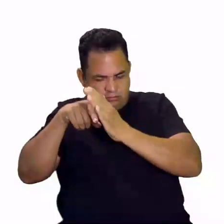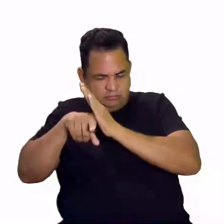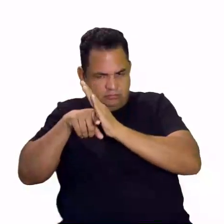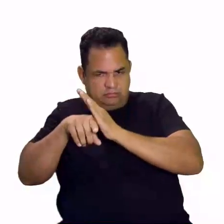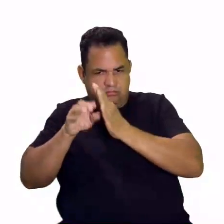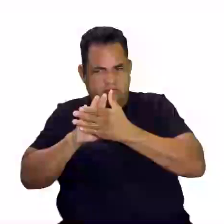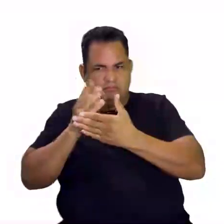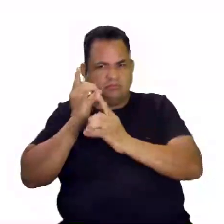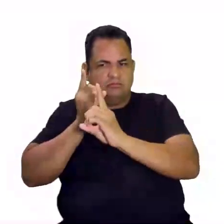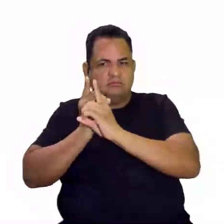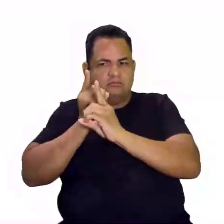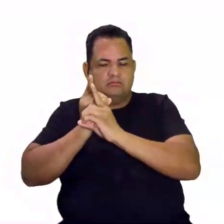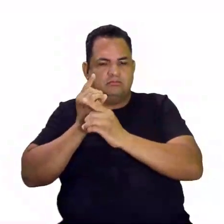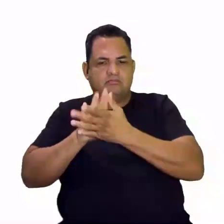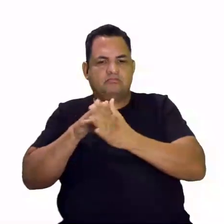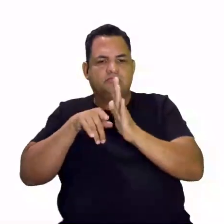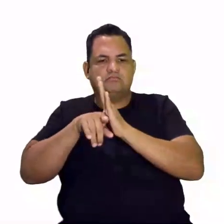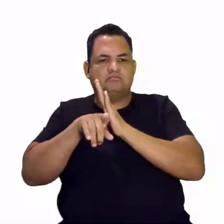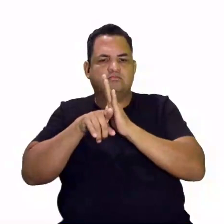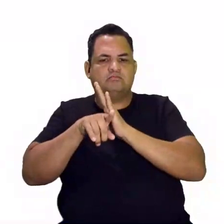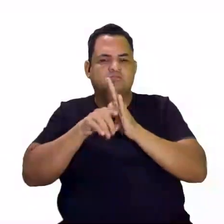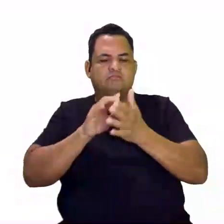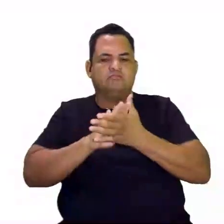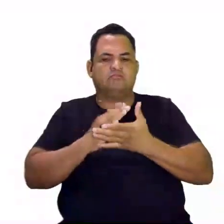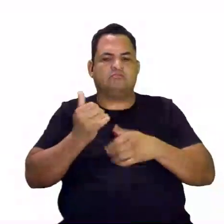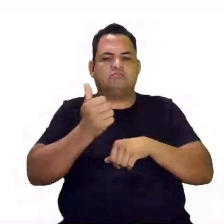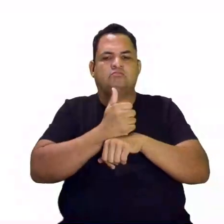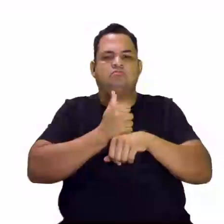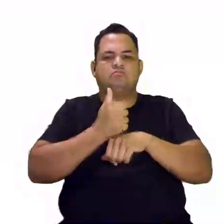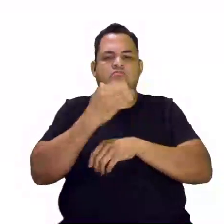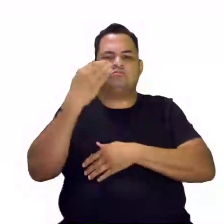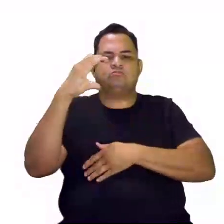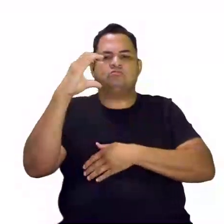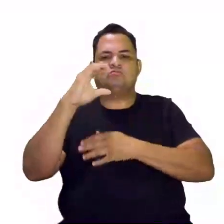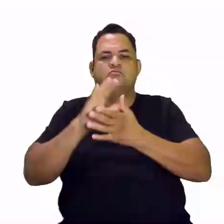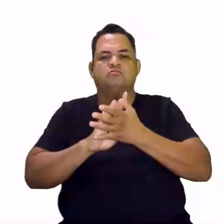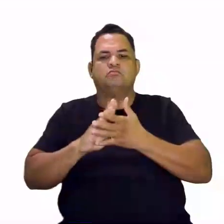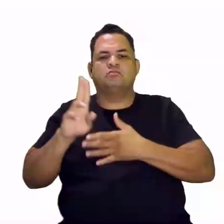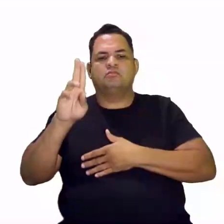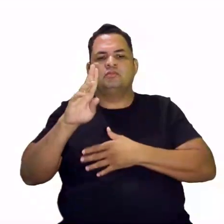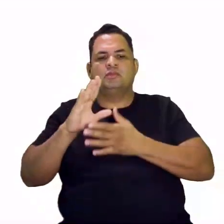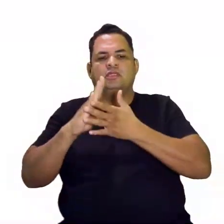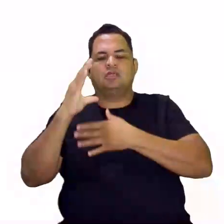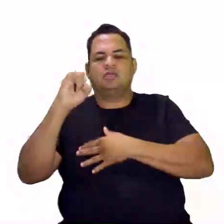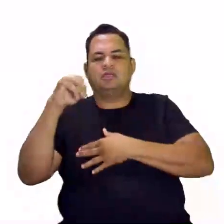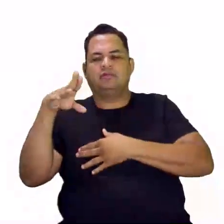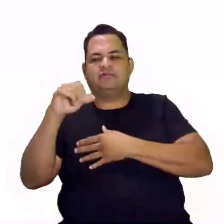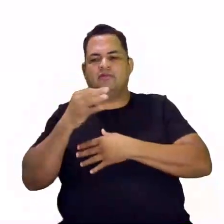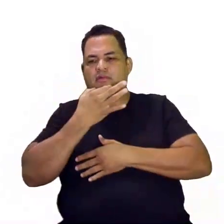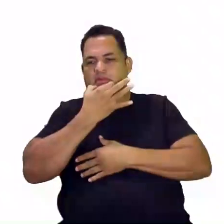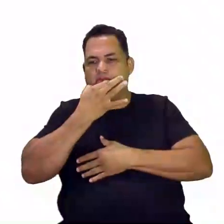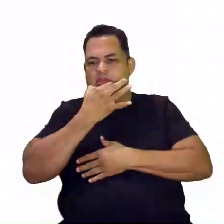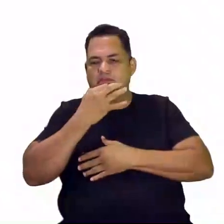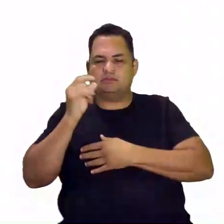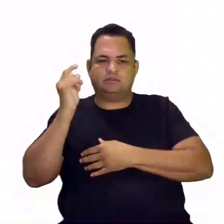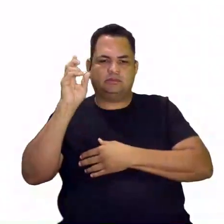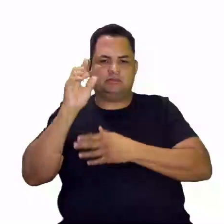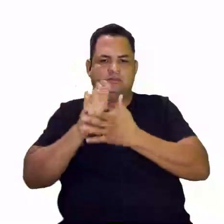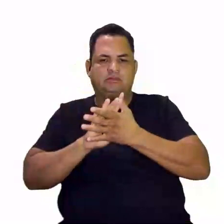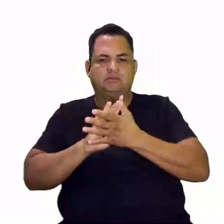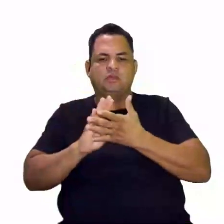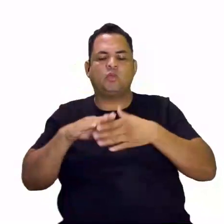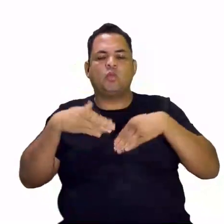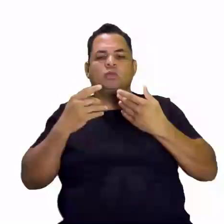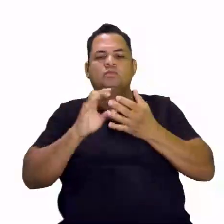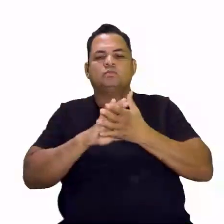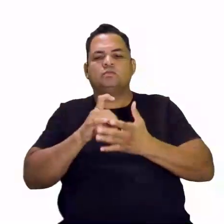Então, foi descoberto por pesquisadores lá na Califórnia, tá? Quando congelados a uma